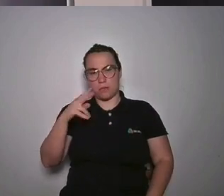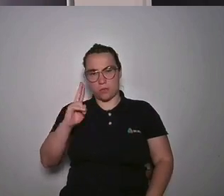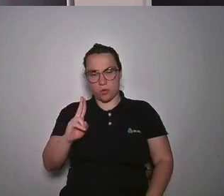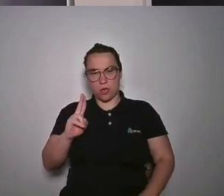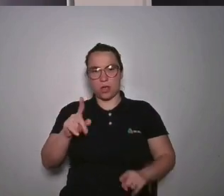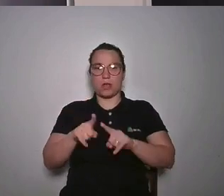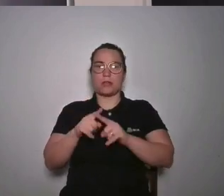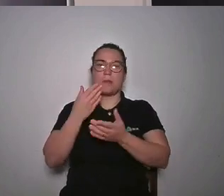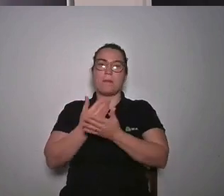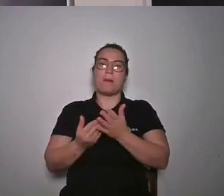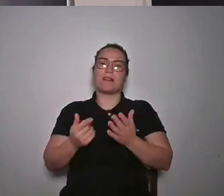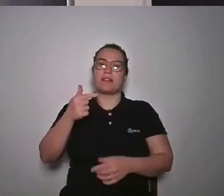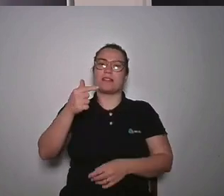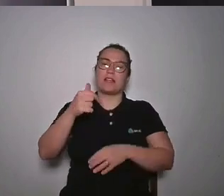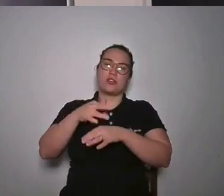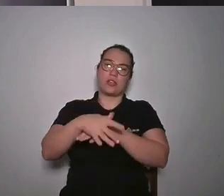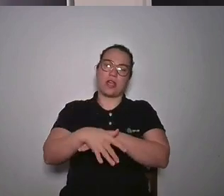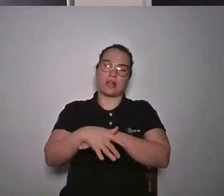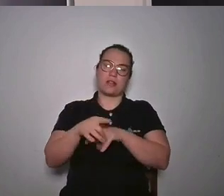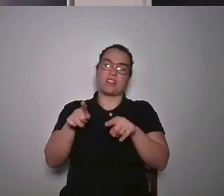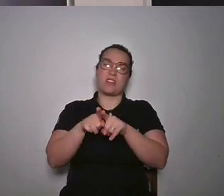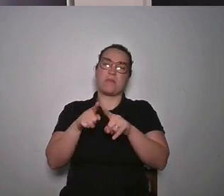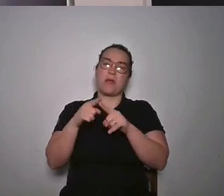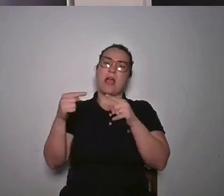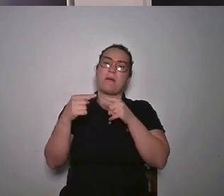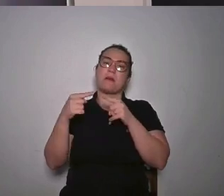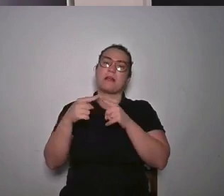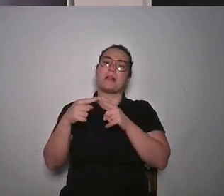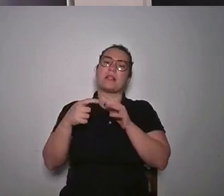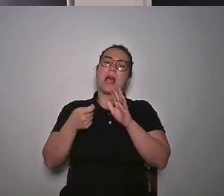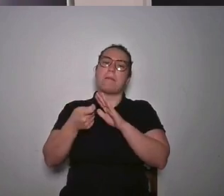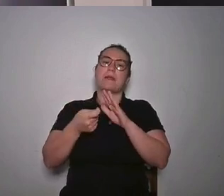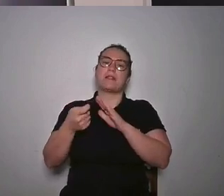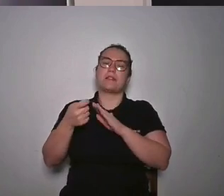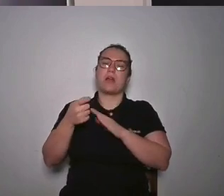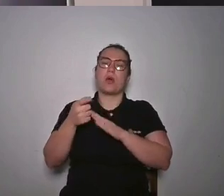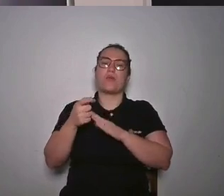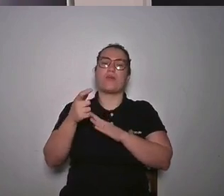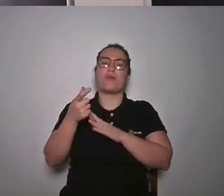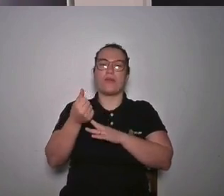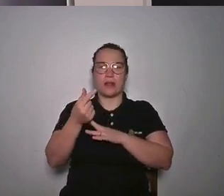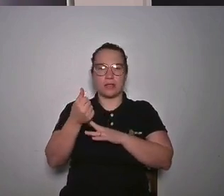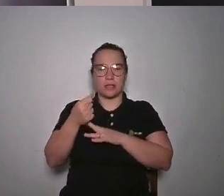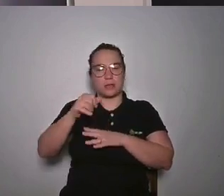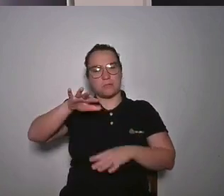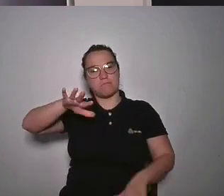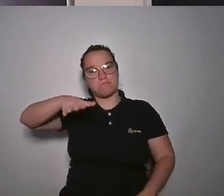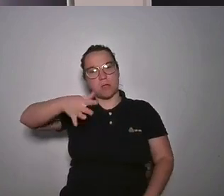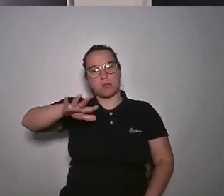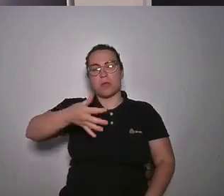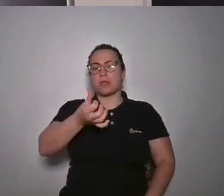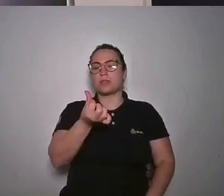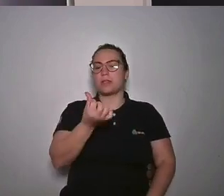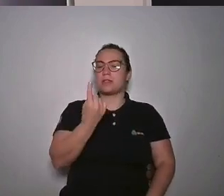da Sete Quedas, e mais as aplicações financeiras, nós estimamos